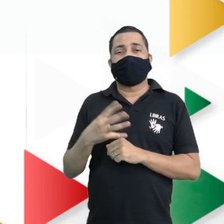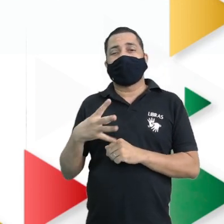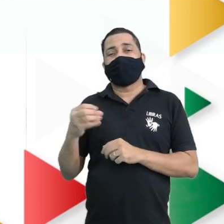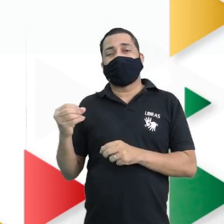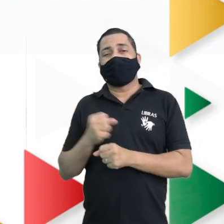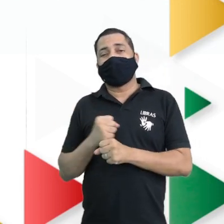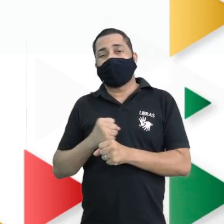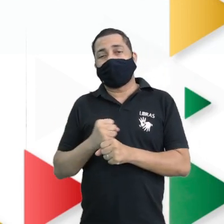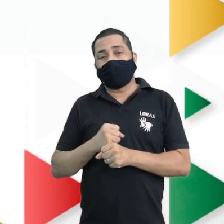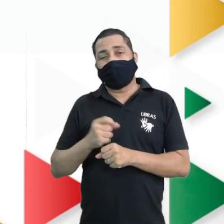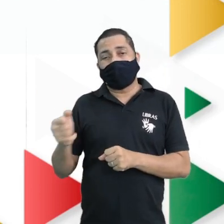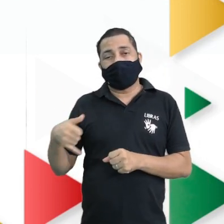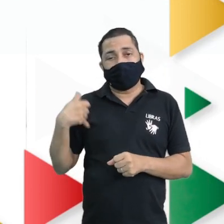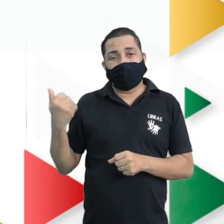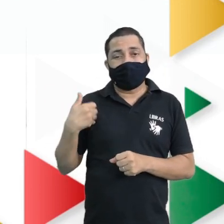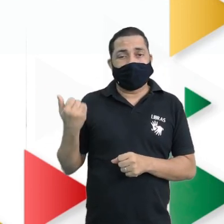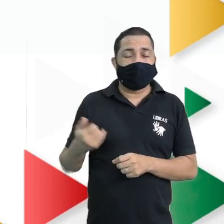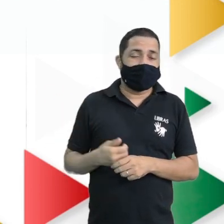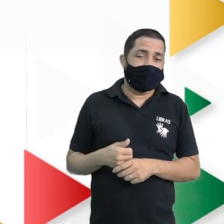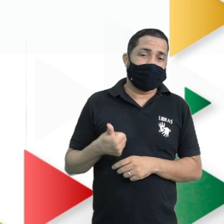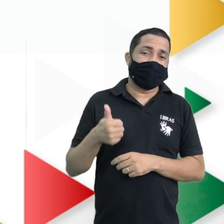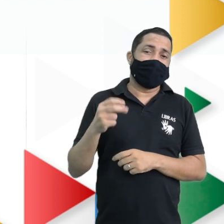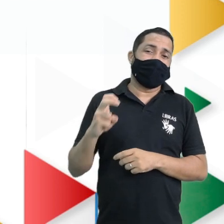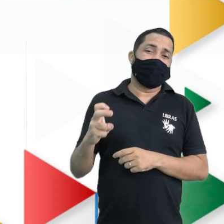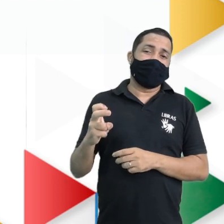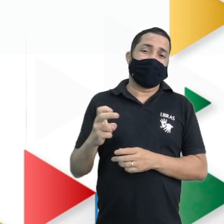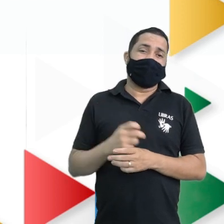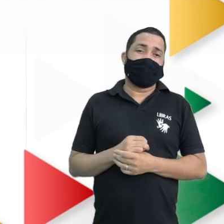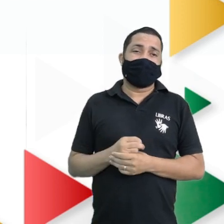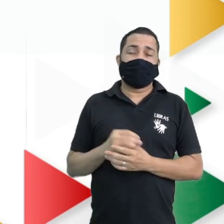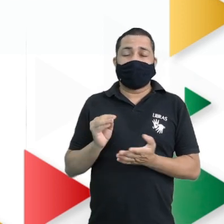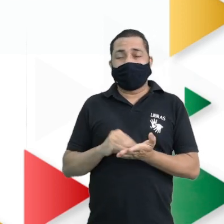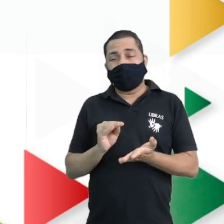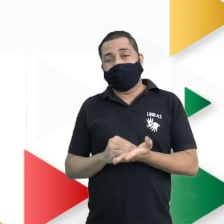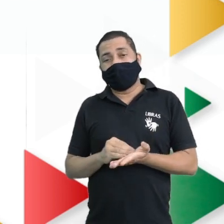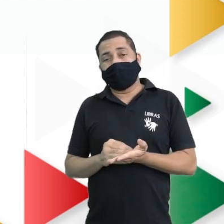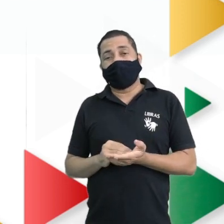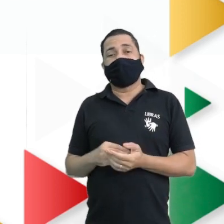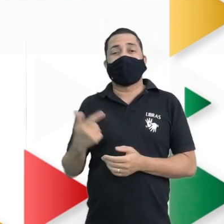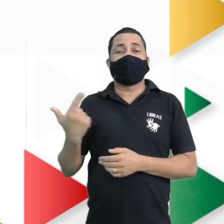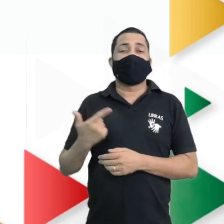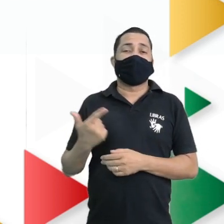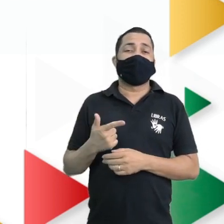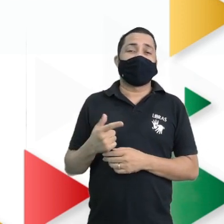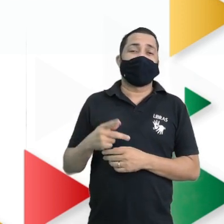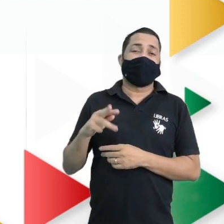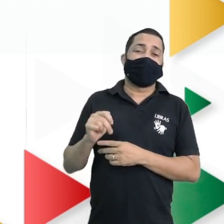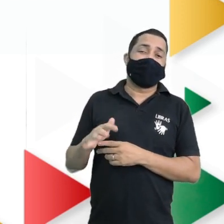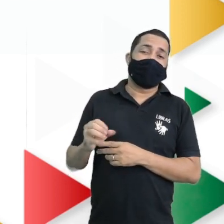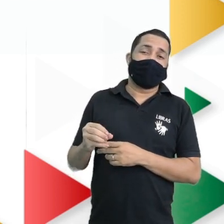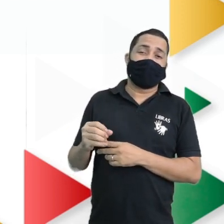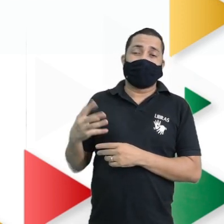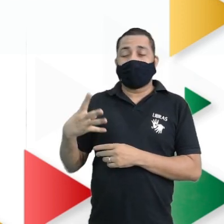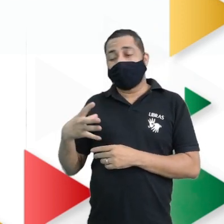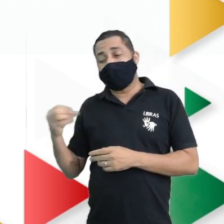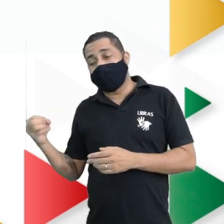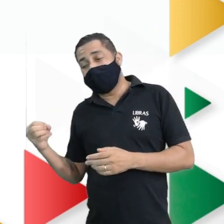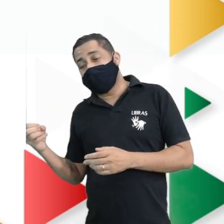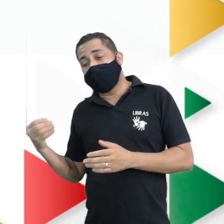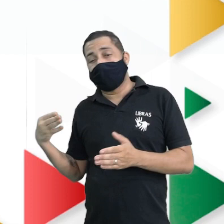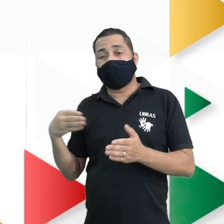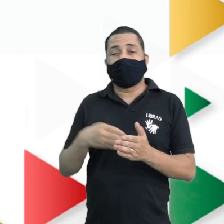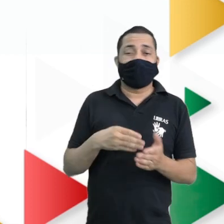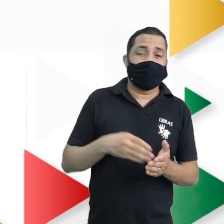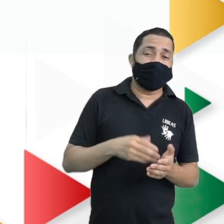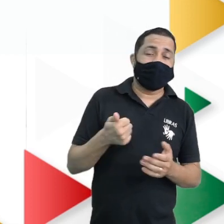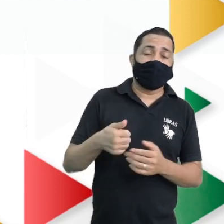foi considerado maior de idade, com 15 anos incompletos, dando início ao segundo reinado do Brasil, que vai de 1840 a